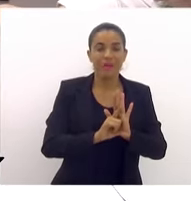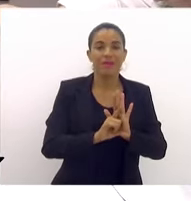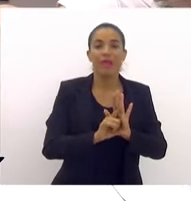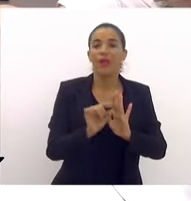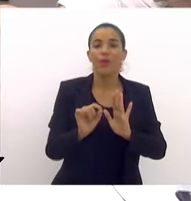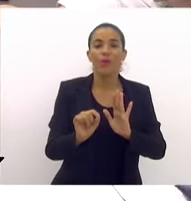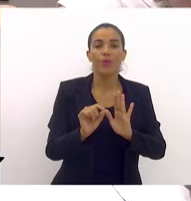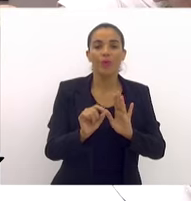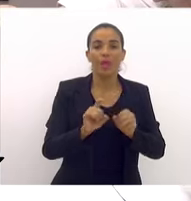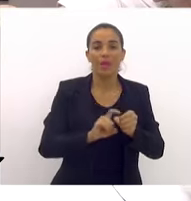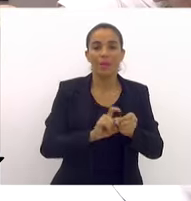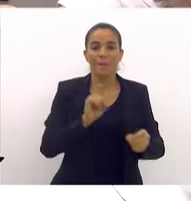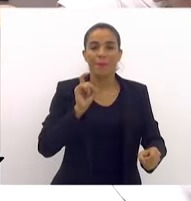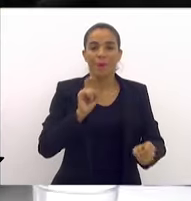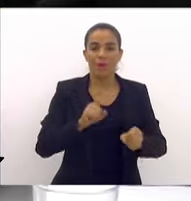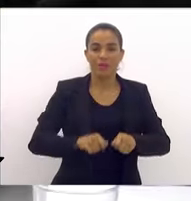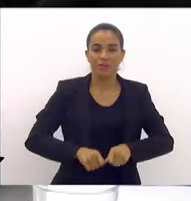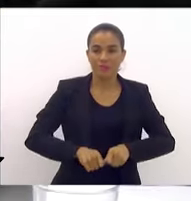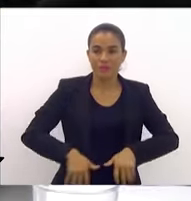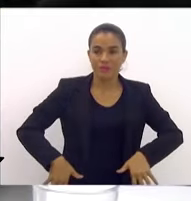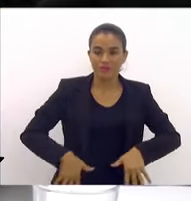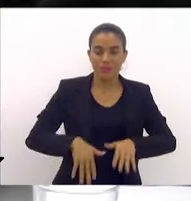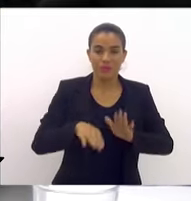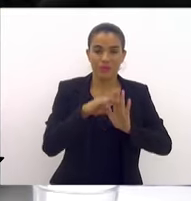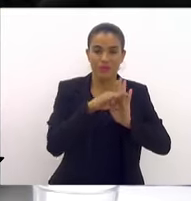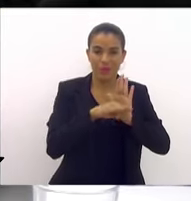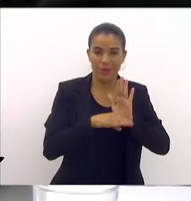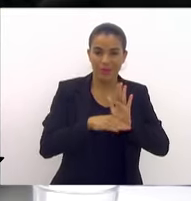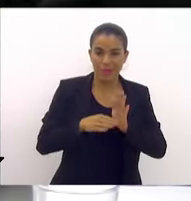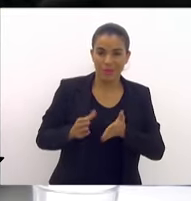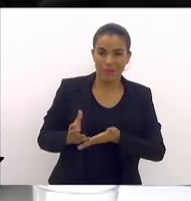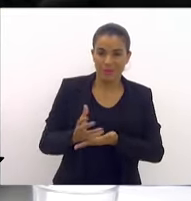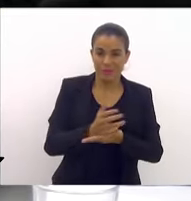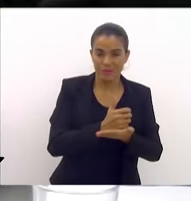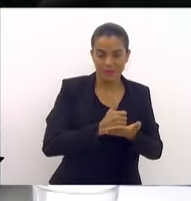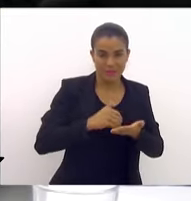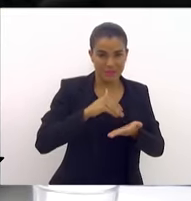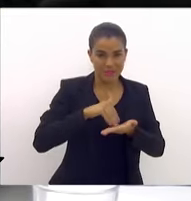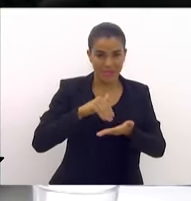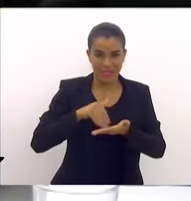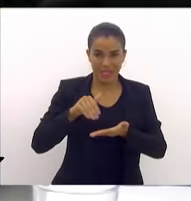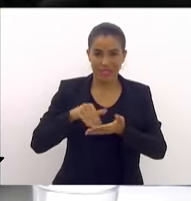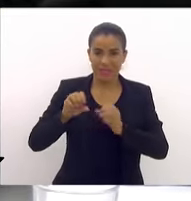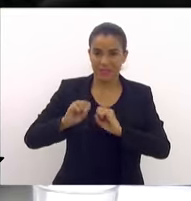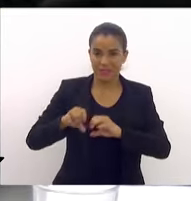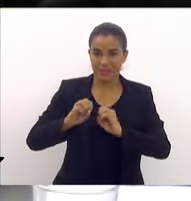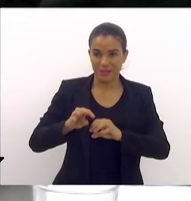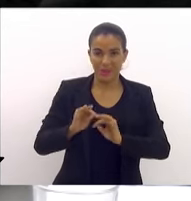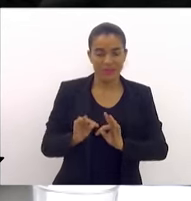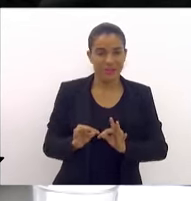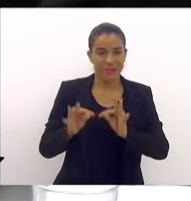está desvinculando as despesas dos programas orçamentários da Secretaria de Educação e de Ciência e Tecnologia.